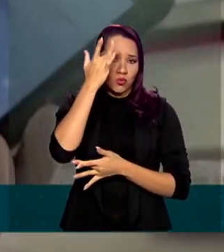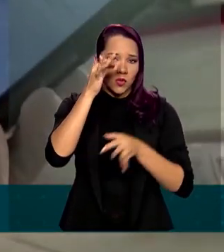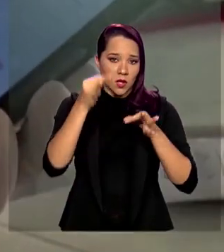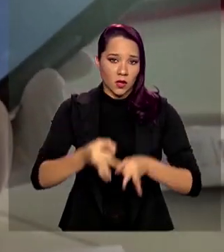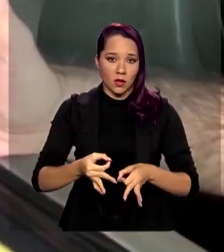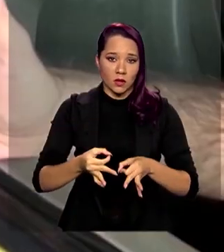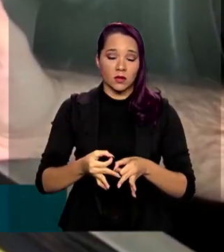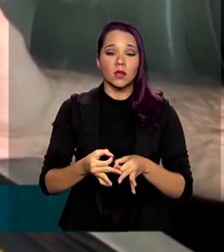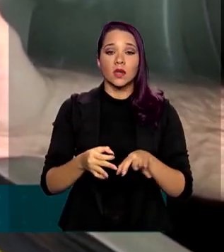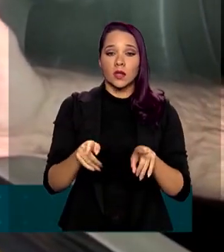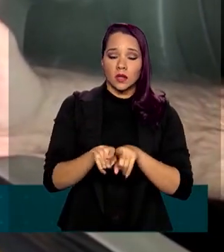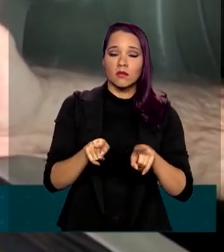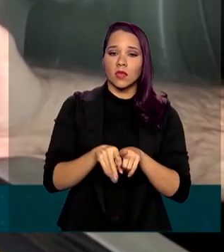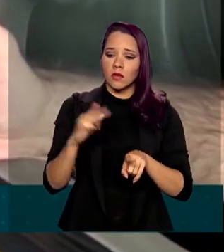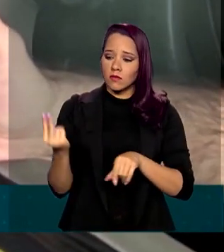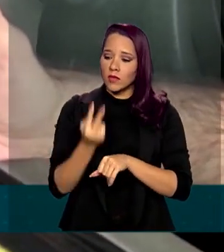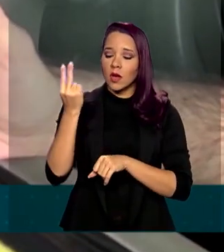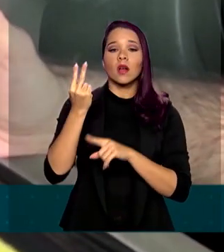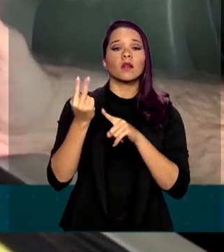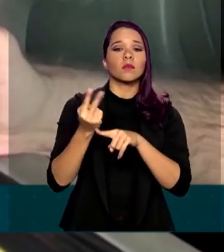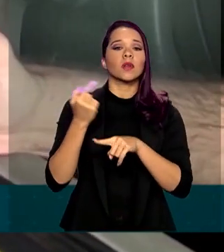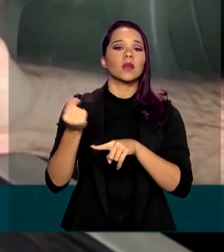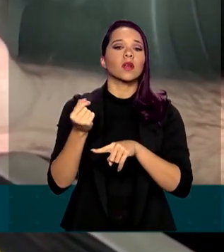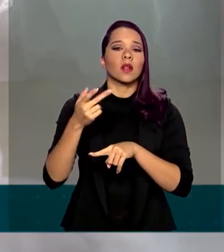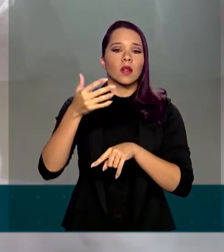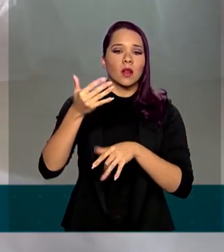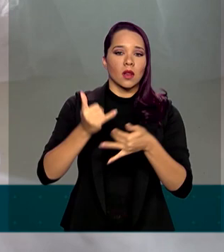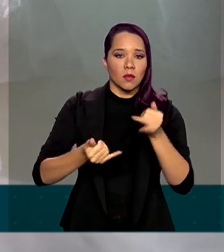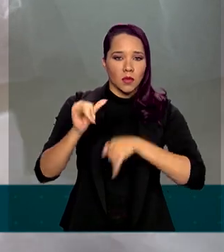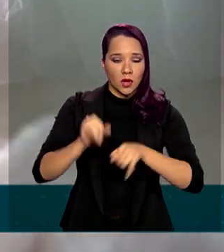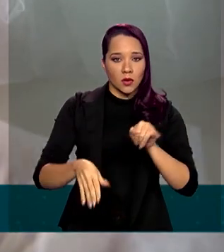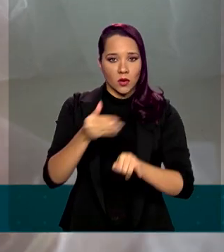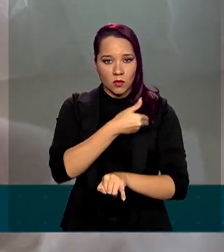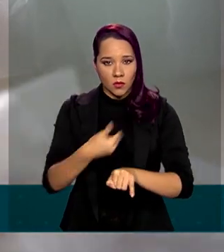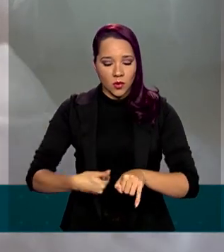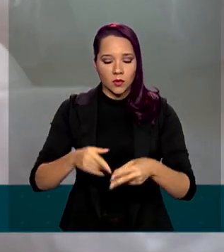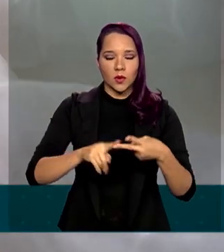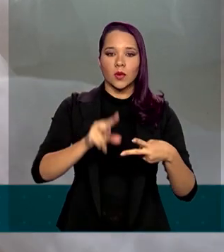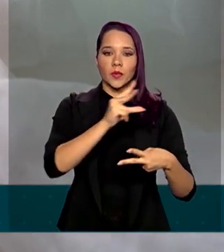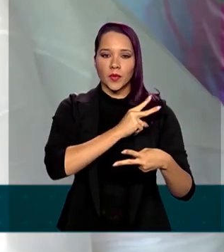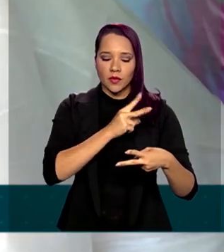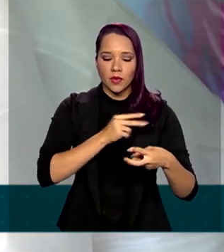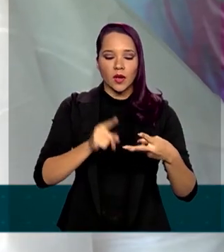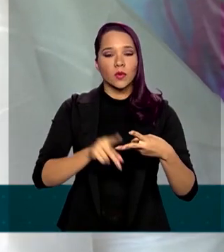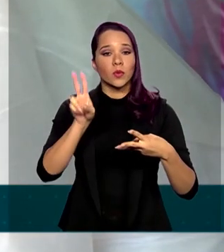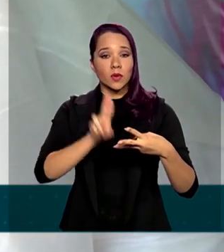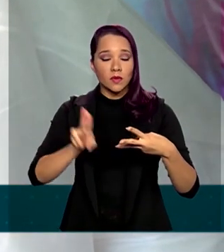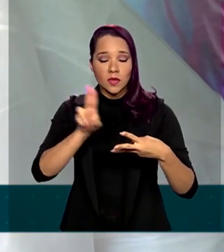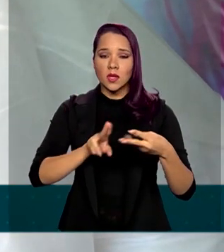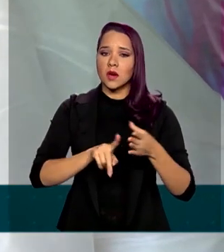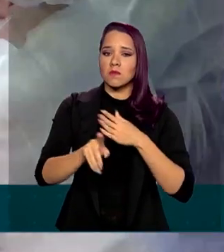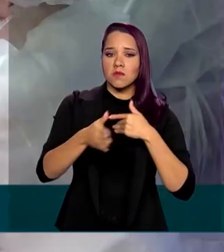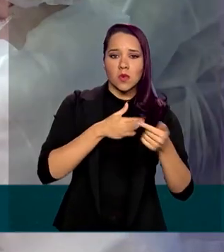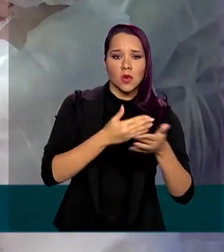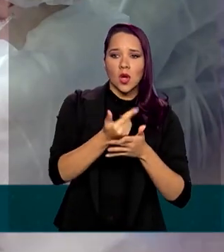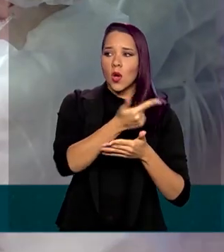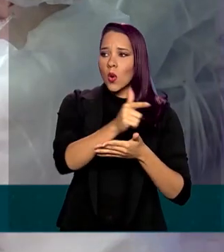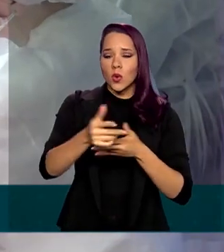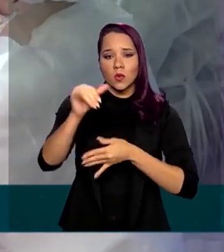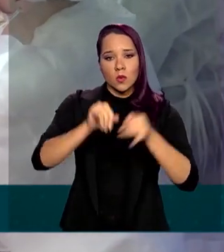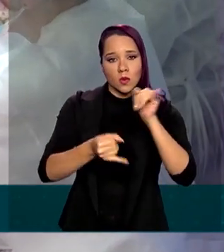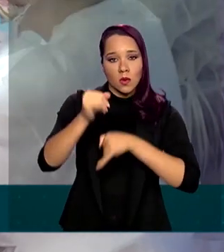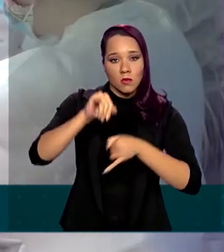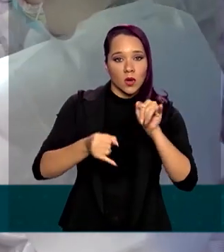e vale para laboratórios da rede pública, privada, universitários e quaisquer outros que